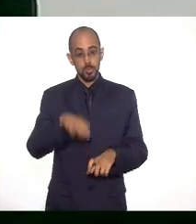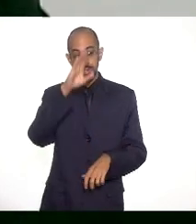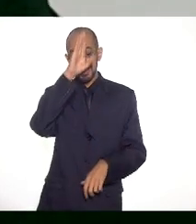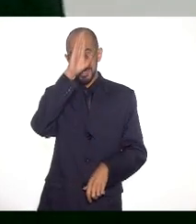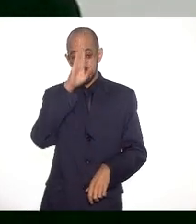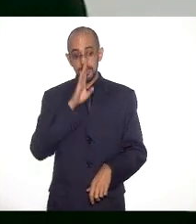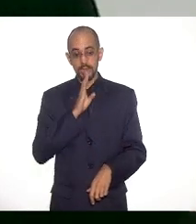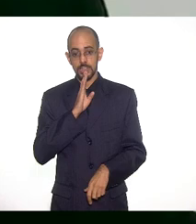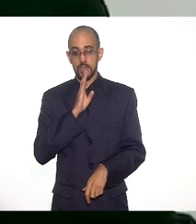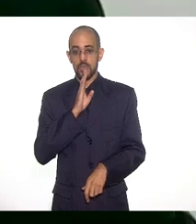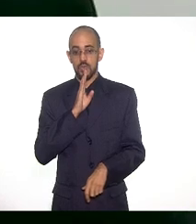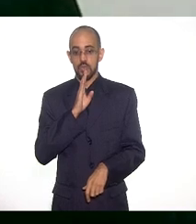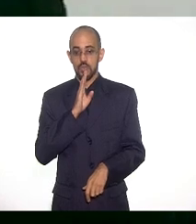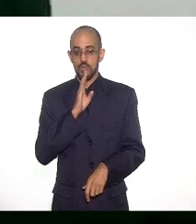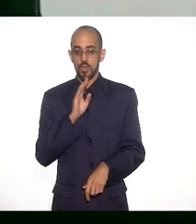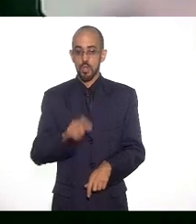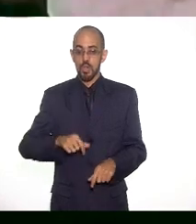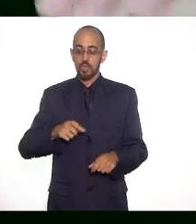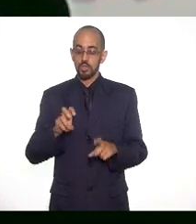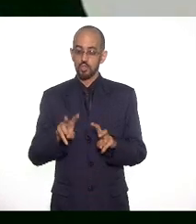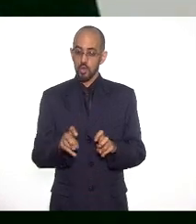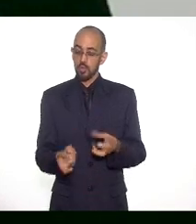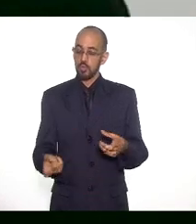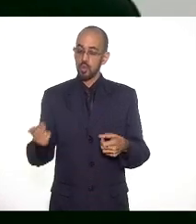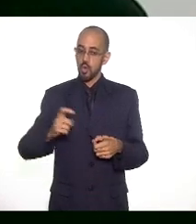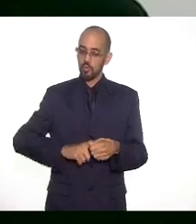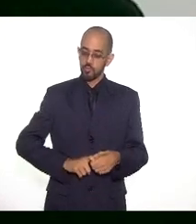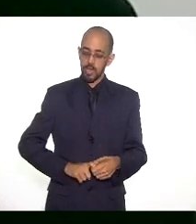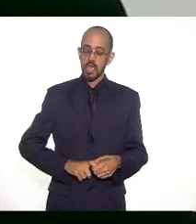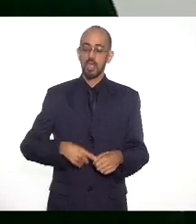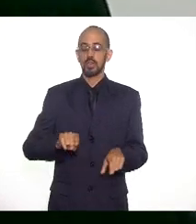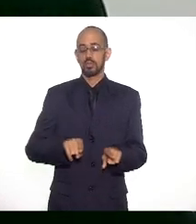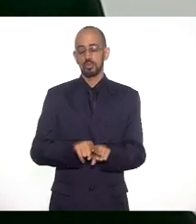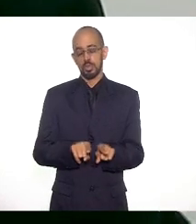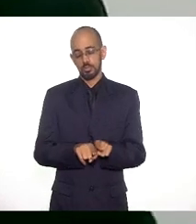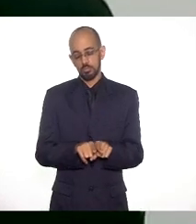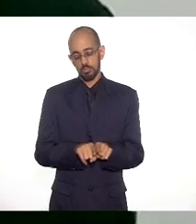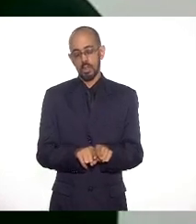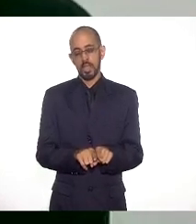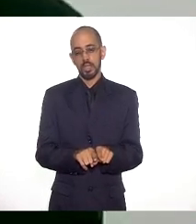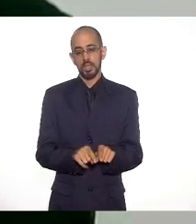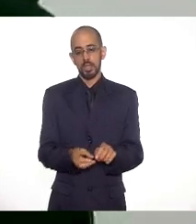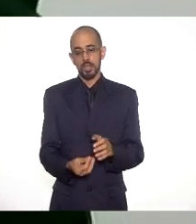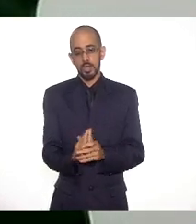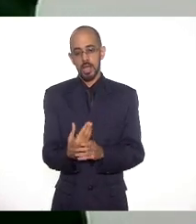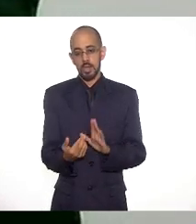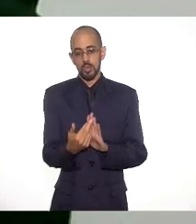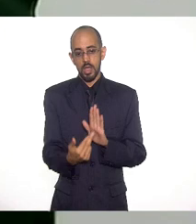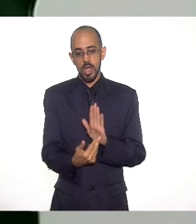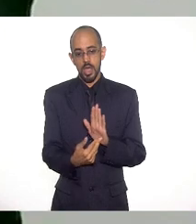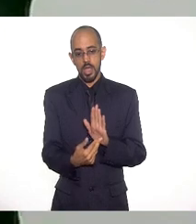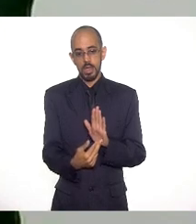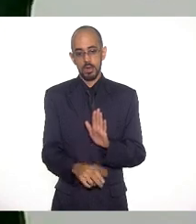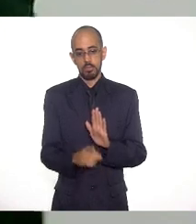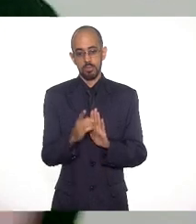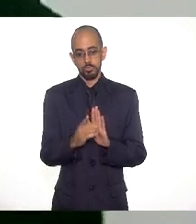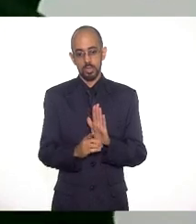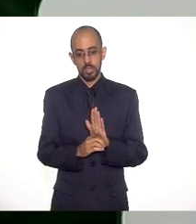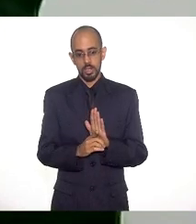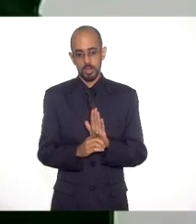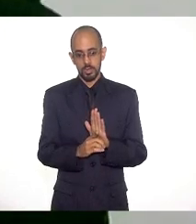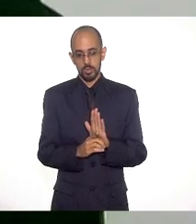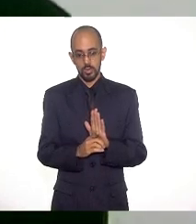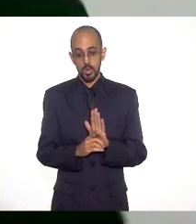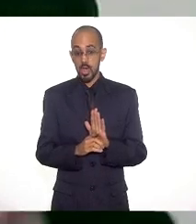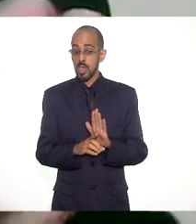se dispõem ao convênio, que são depois reguladas e regulamentadas por decreto. Nenhum decreto regulamentará, por